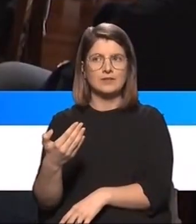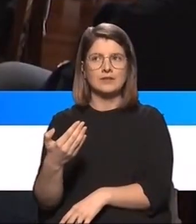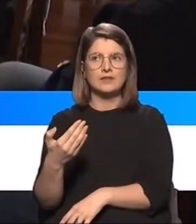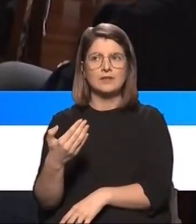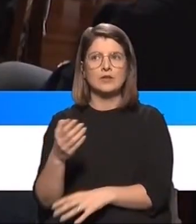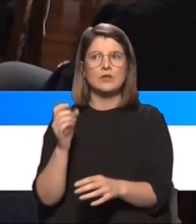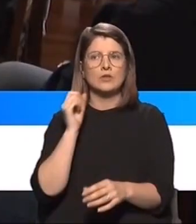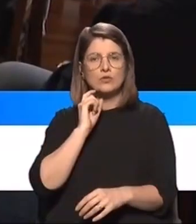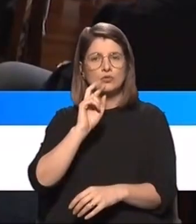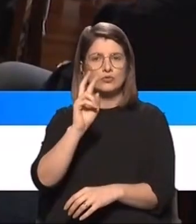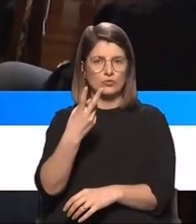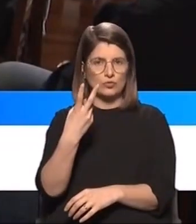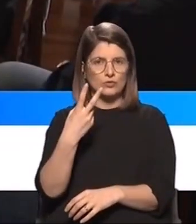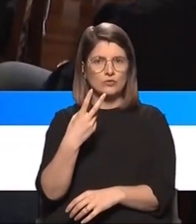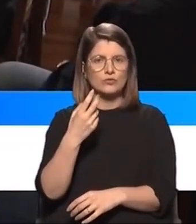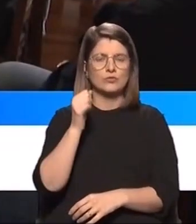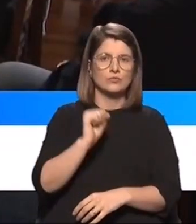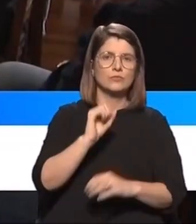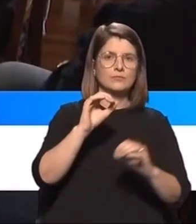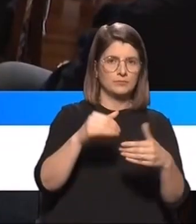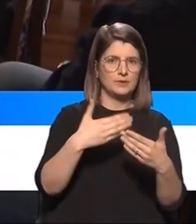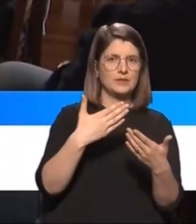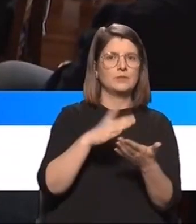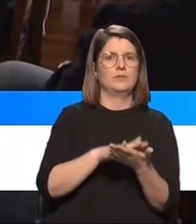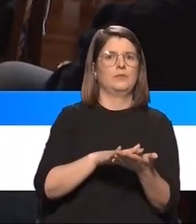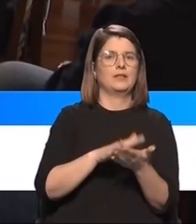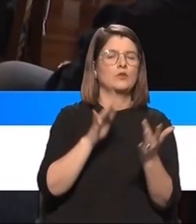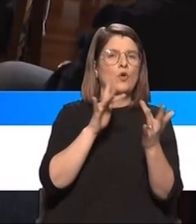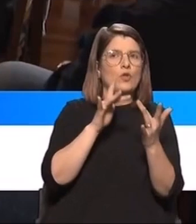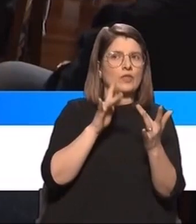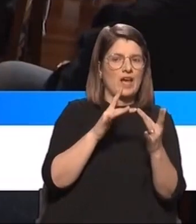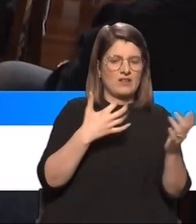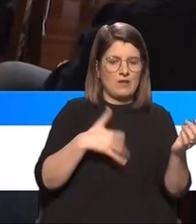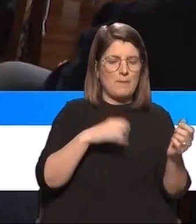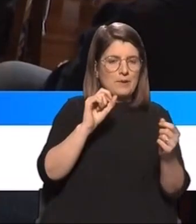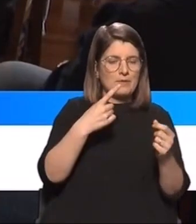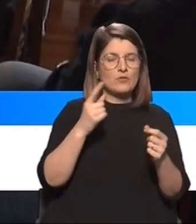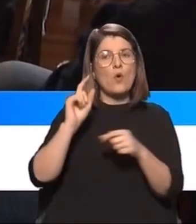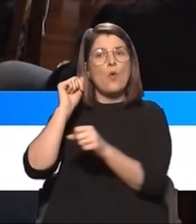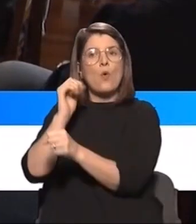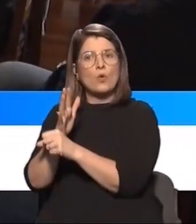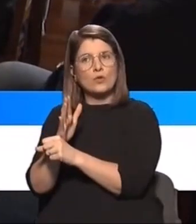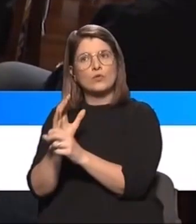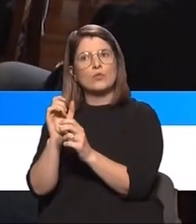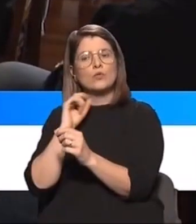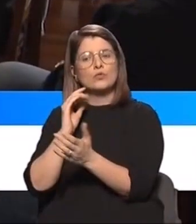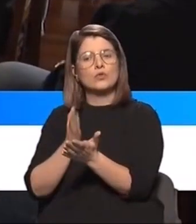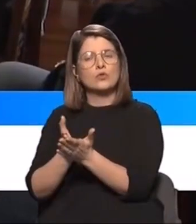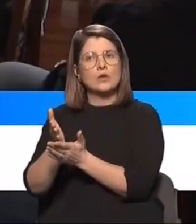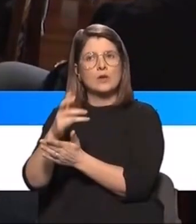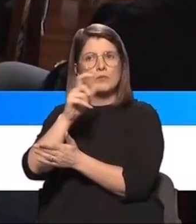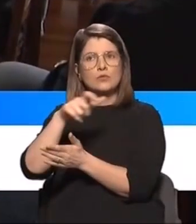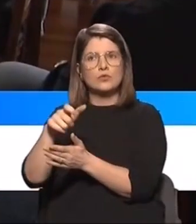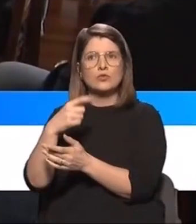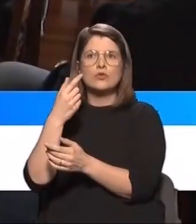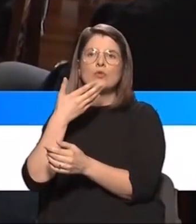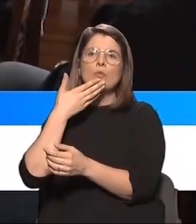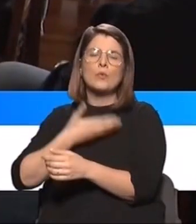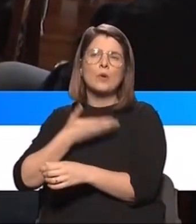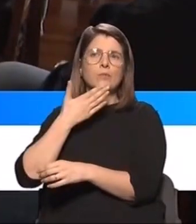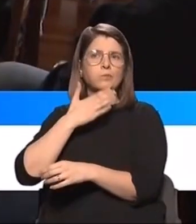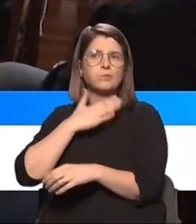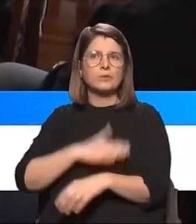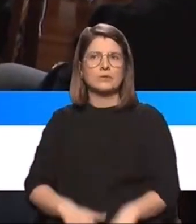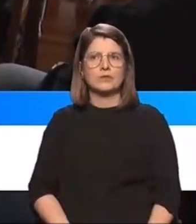dois cursos associados, um de iniciação para o primeiro contacto com o instrumento e outro de continuação para pessoas que já têm alguma experiência.